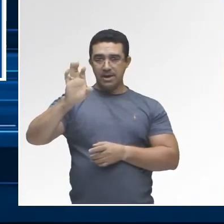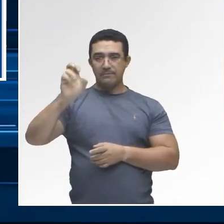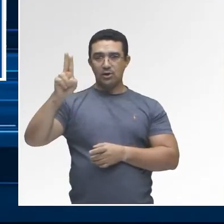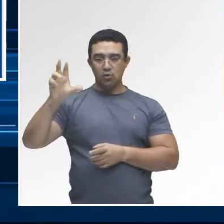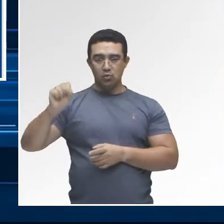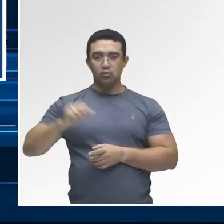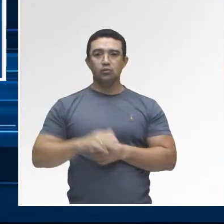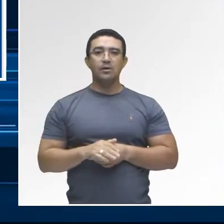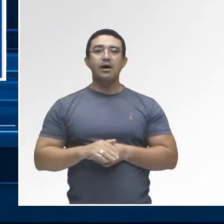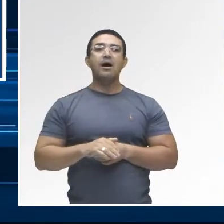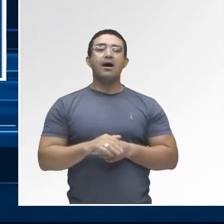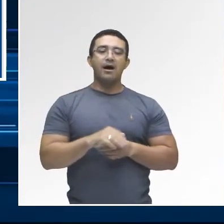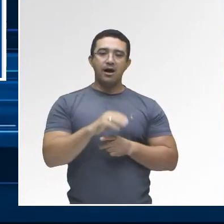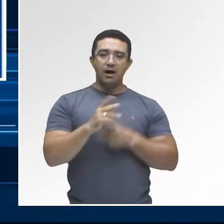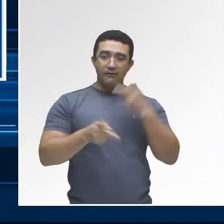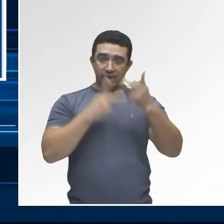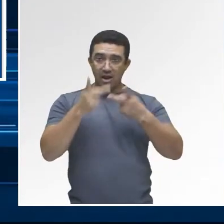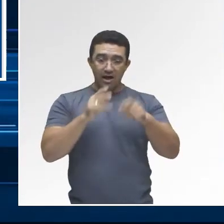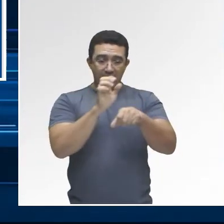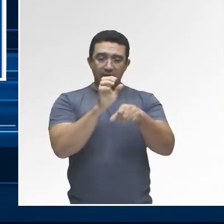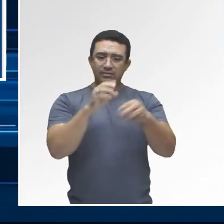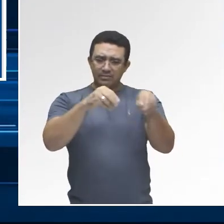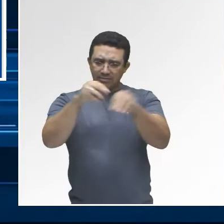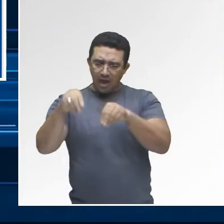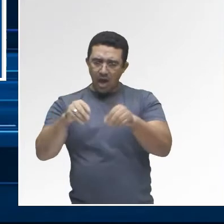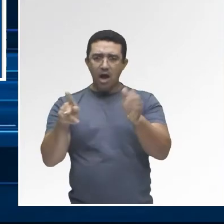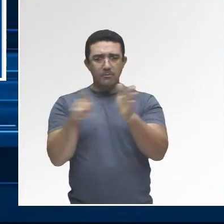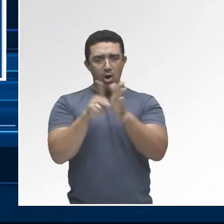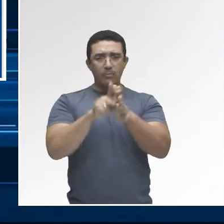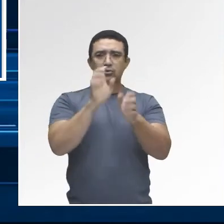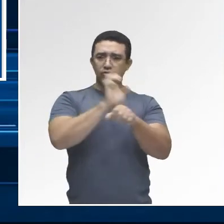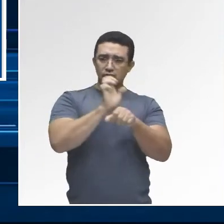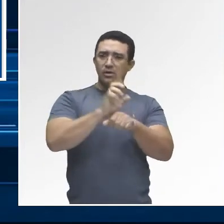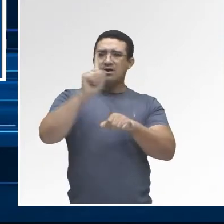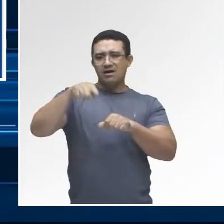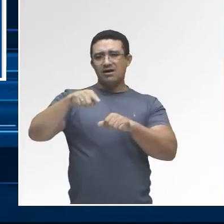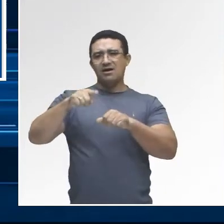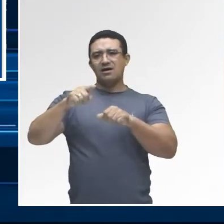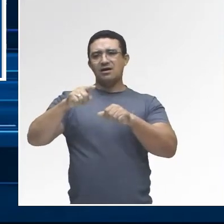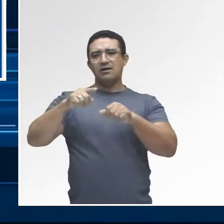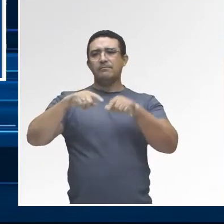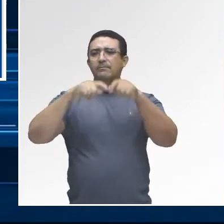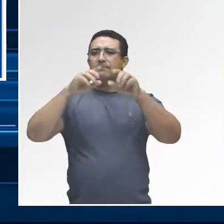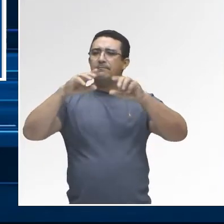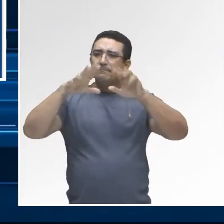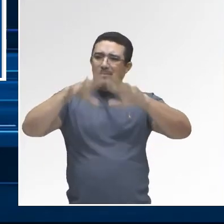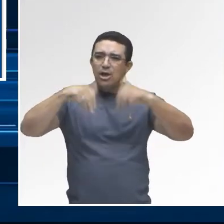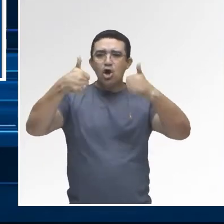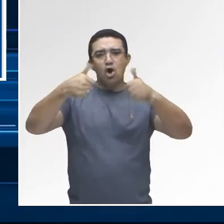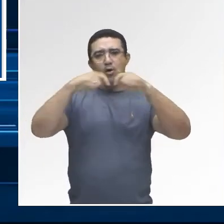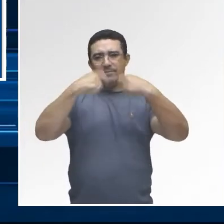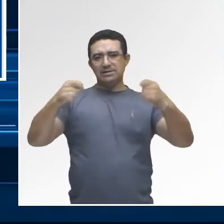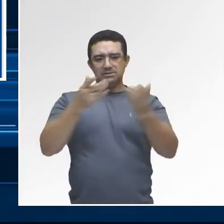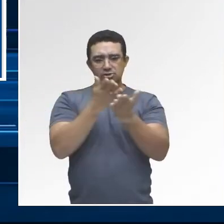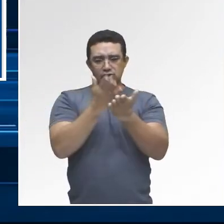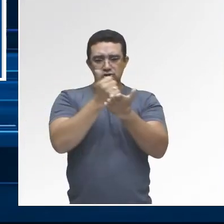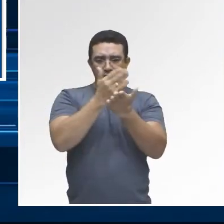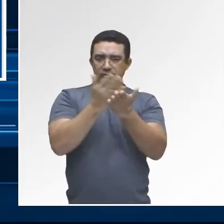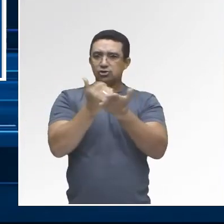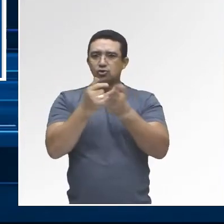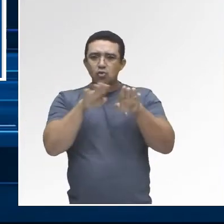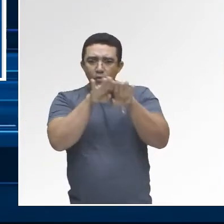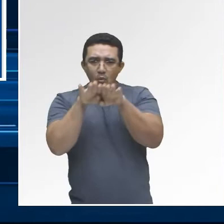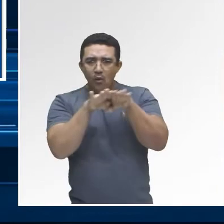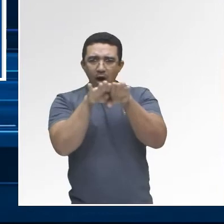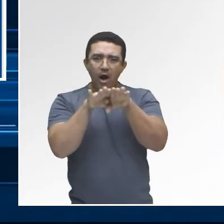que pertencem ao Estado, elas sejam melhor divididas, que haja uma contenção ali na